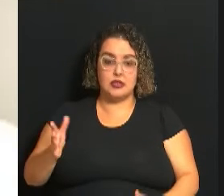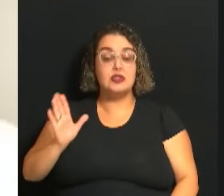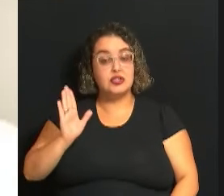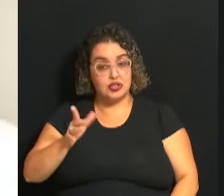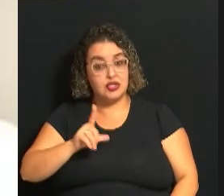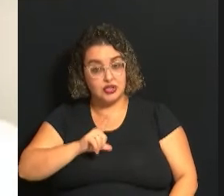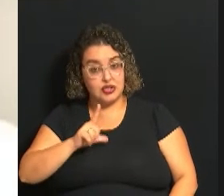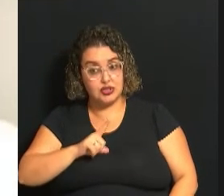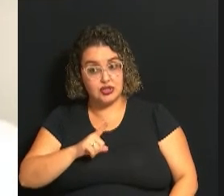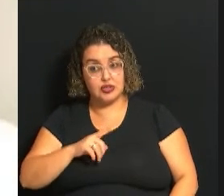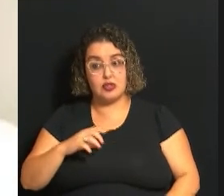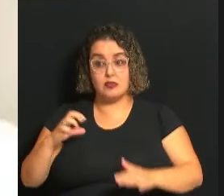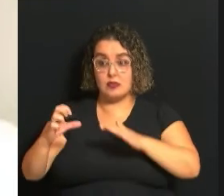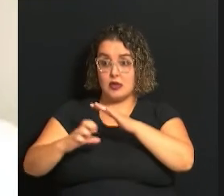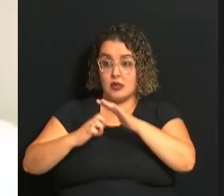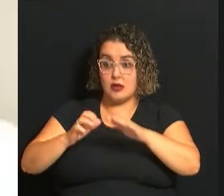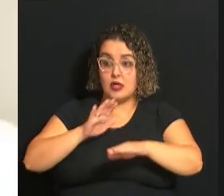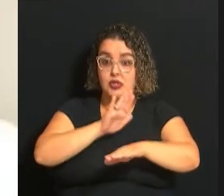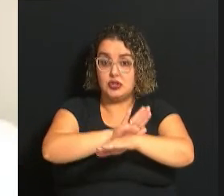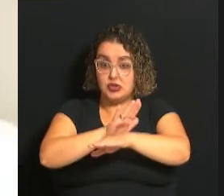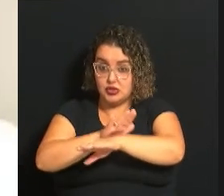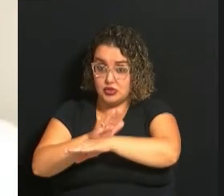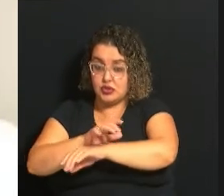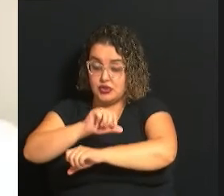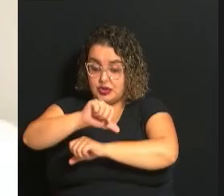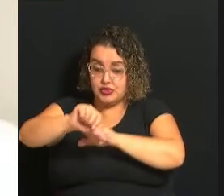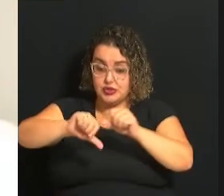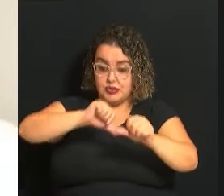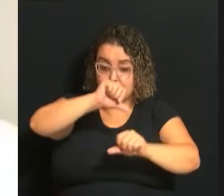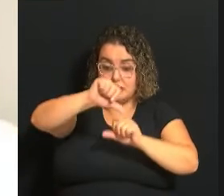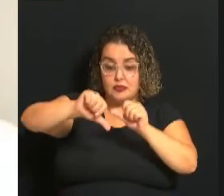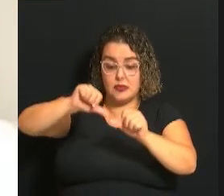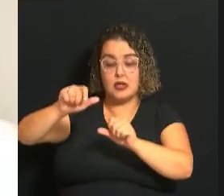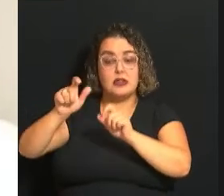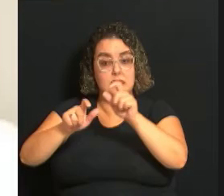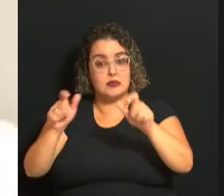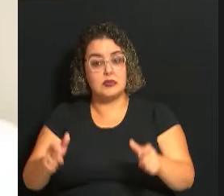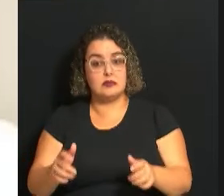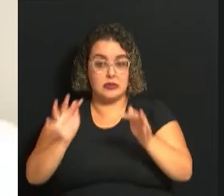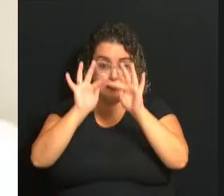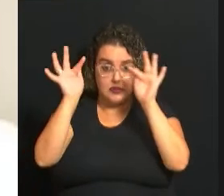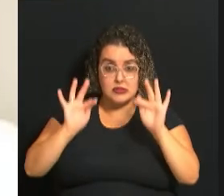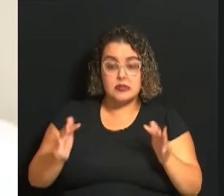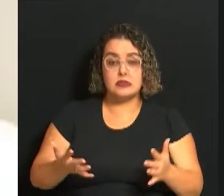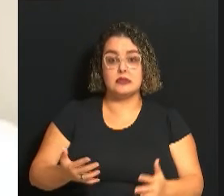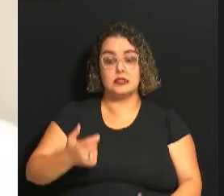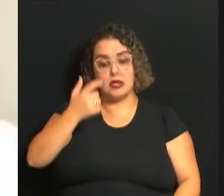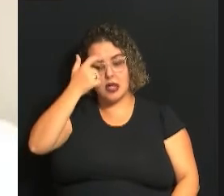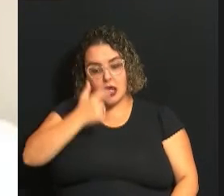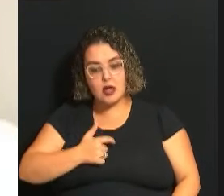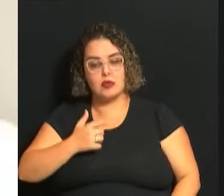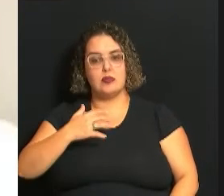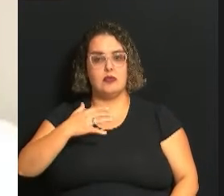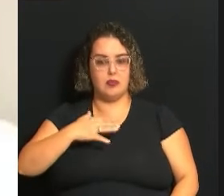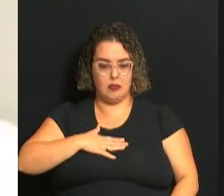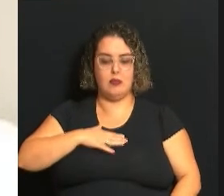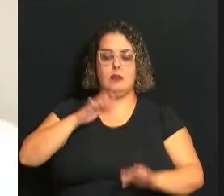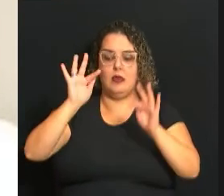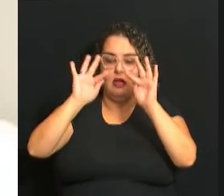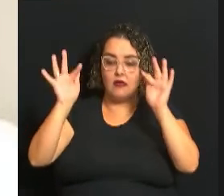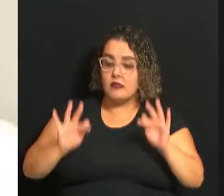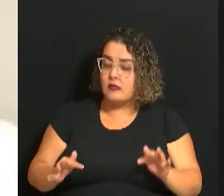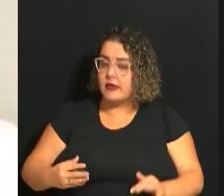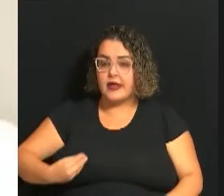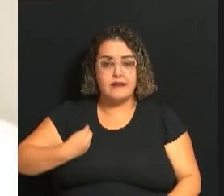com a minha empresa, de ajudar a transformar as pessoas, para que elas se tornem mais felizes. E eu sou uma pessoa feliz, mesmo passando por tudo